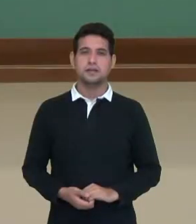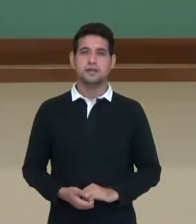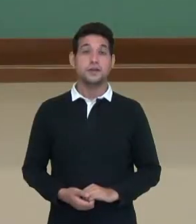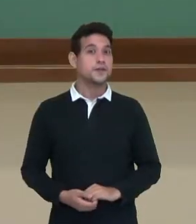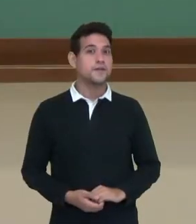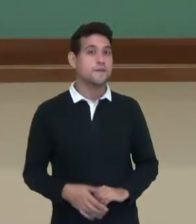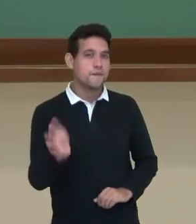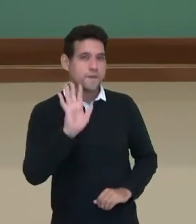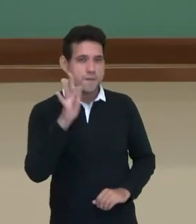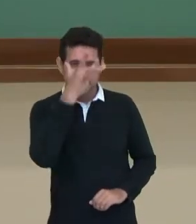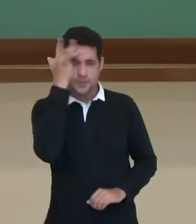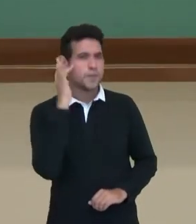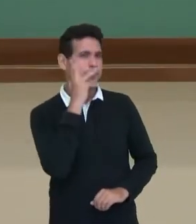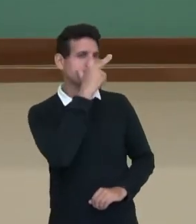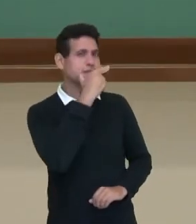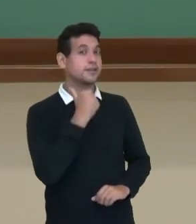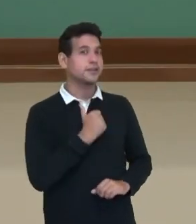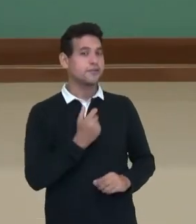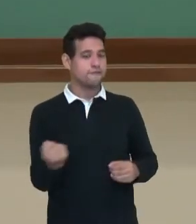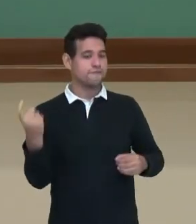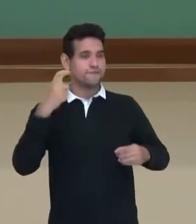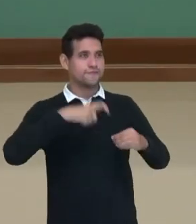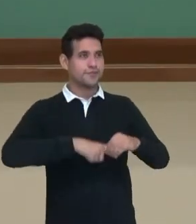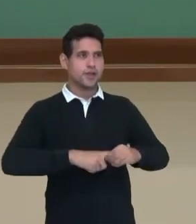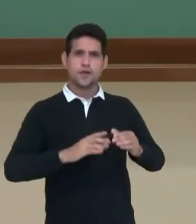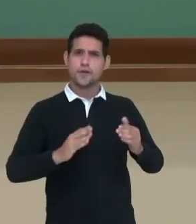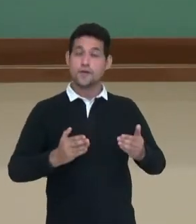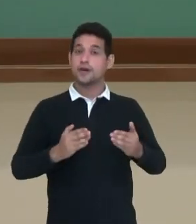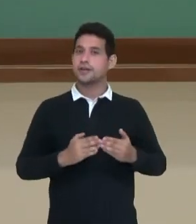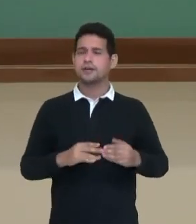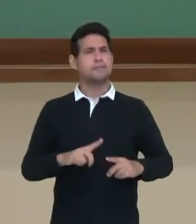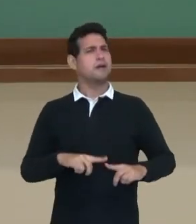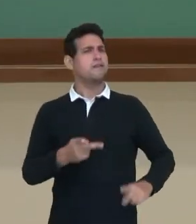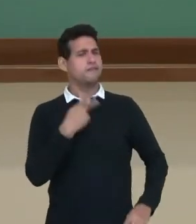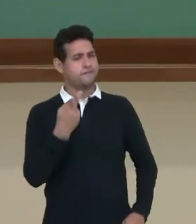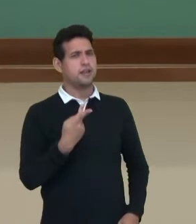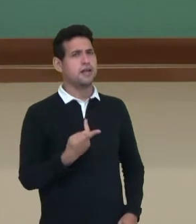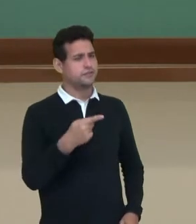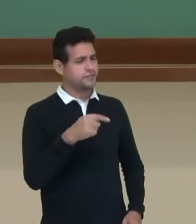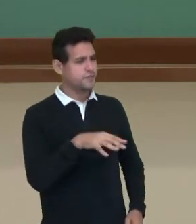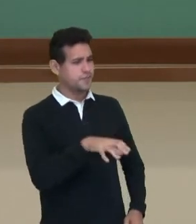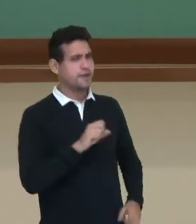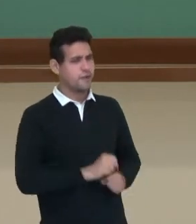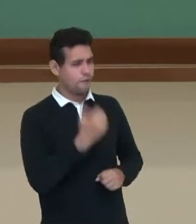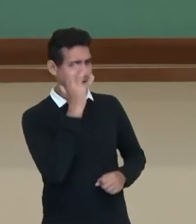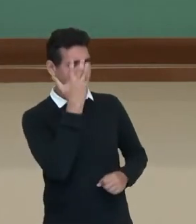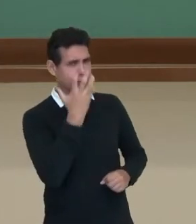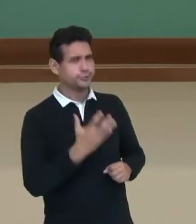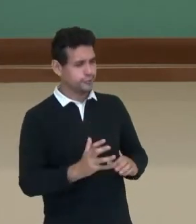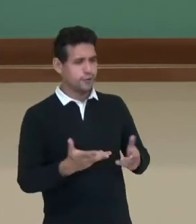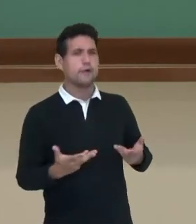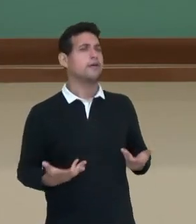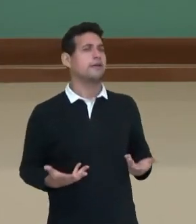Oi, gente linda, eu voltei. Não vá me dizer que você foi pegar o seu animalzinho de